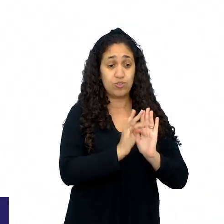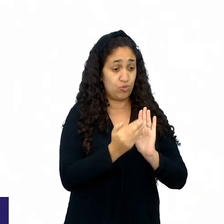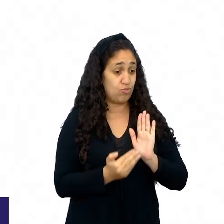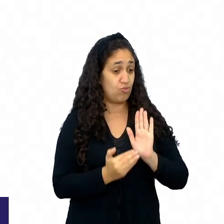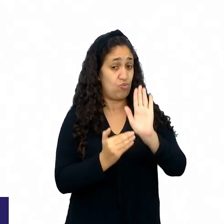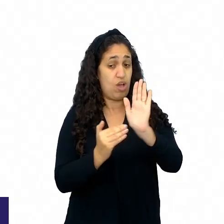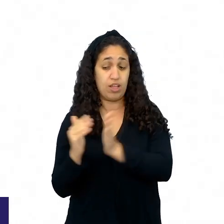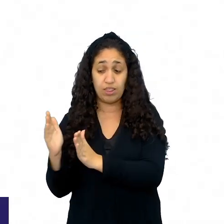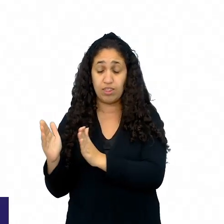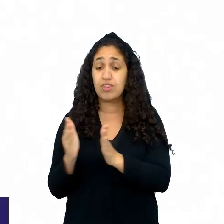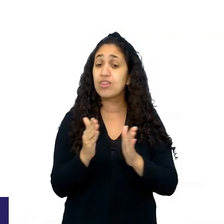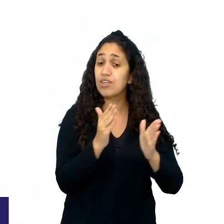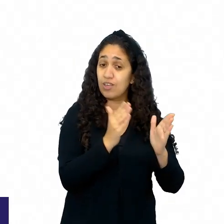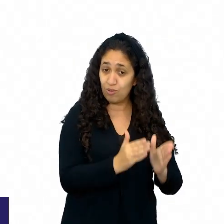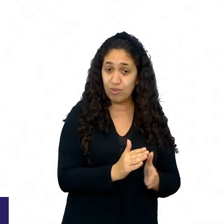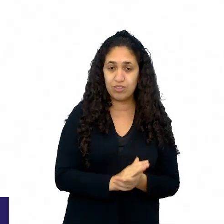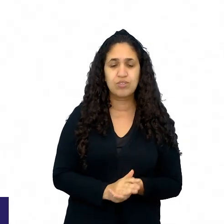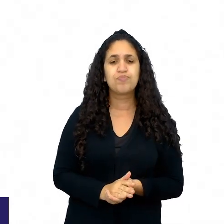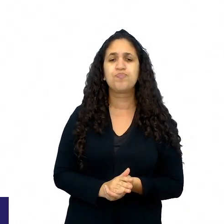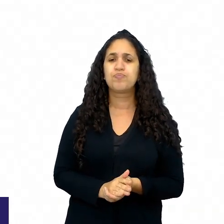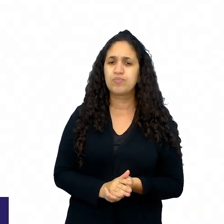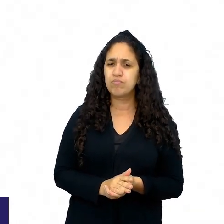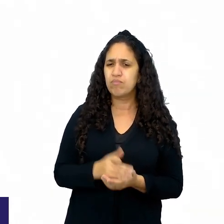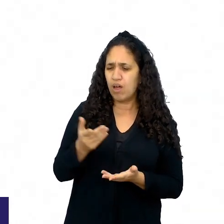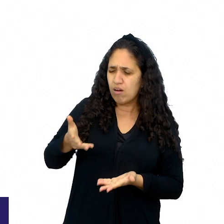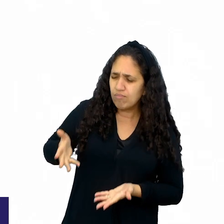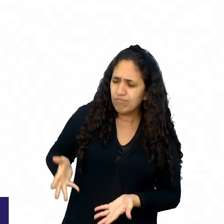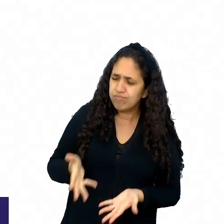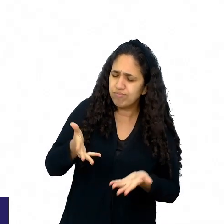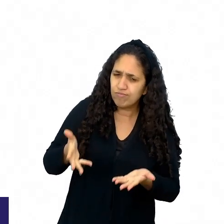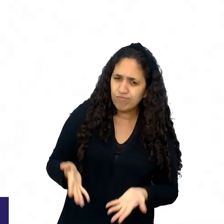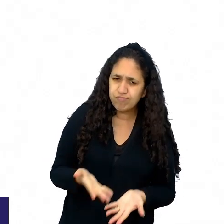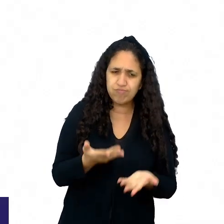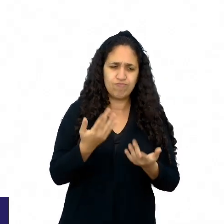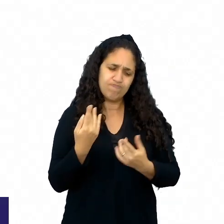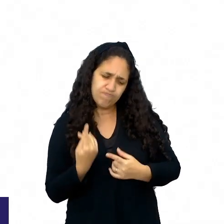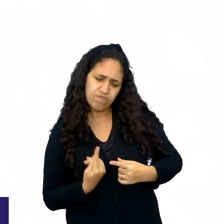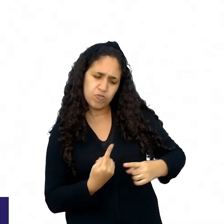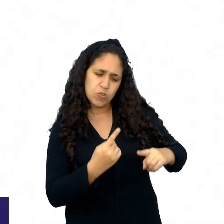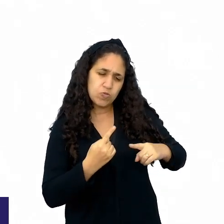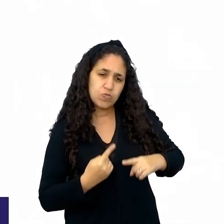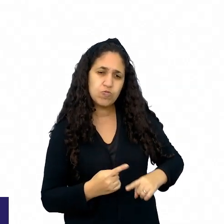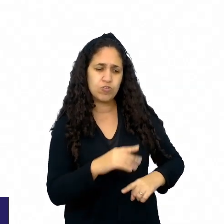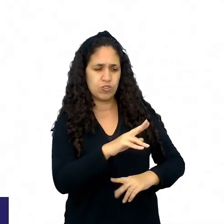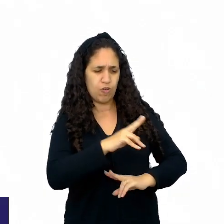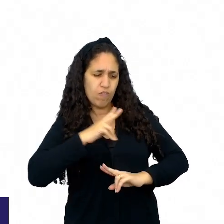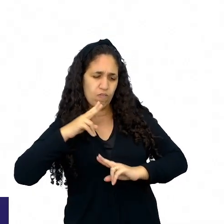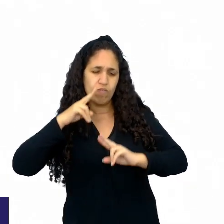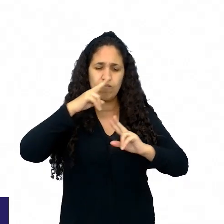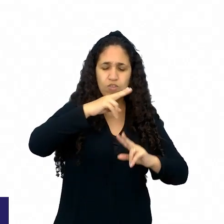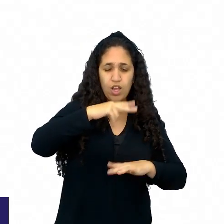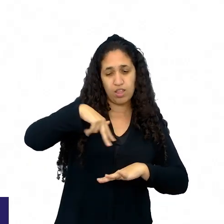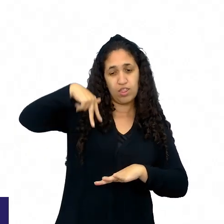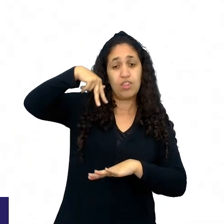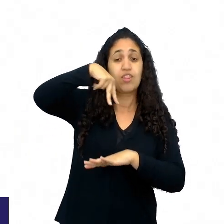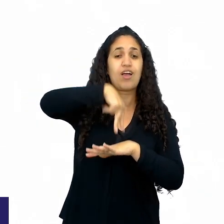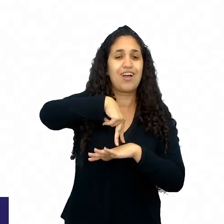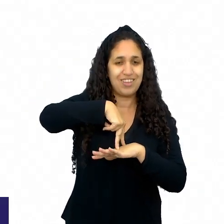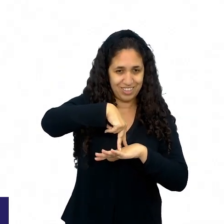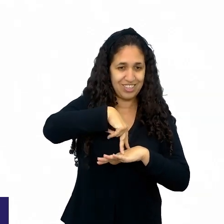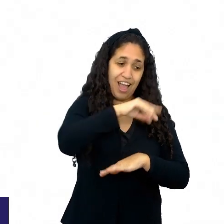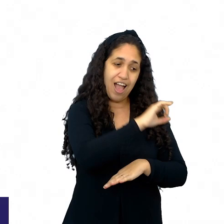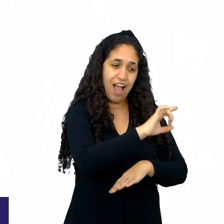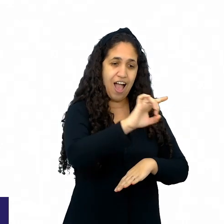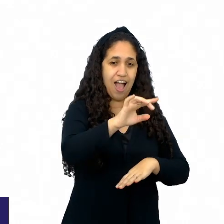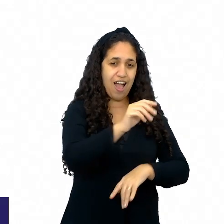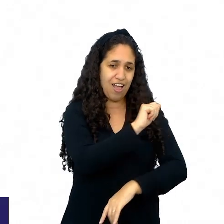nessas sequências, com o intuito de engajar, de gerar engajamento e potencializar o protagonismo do estudante